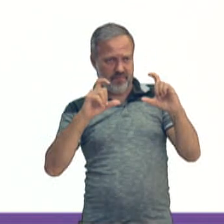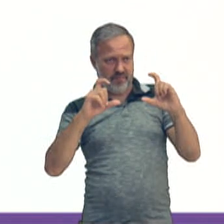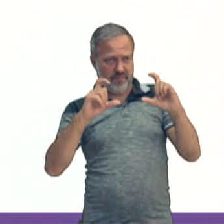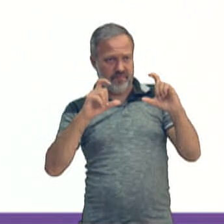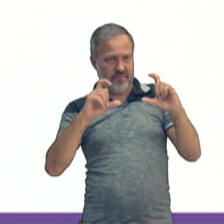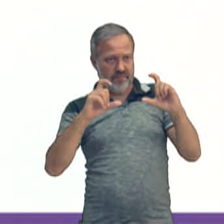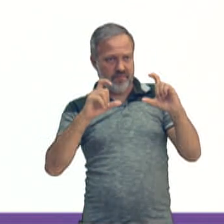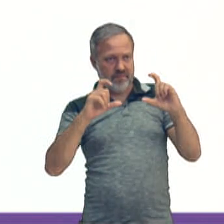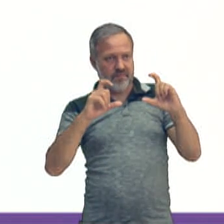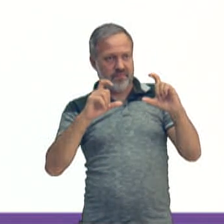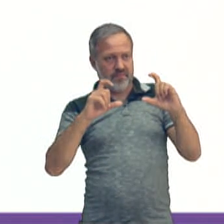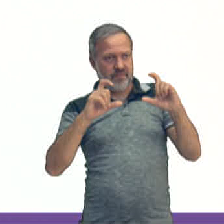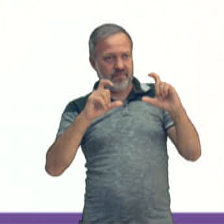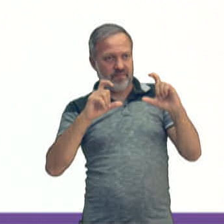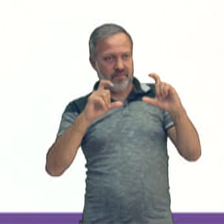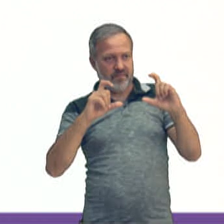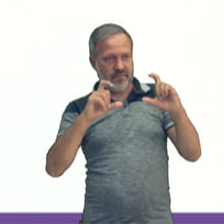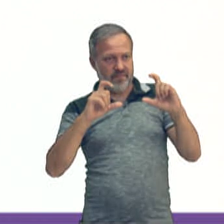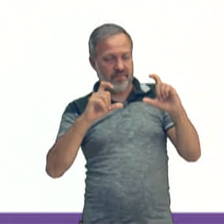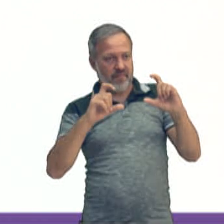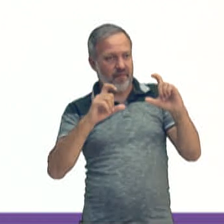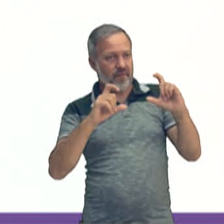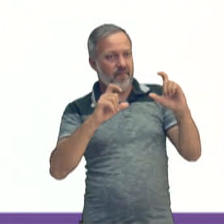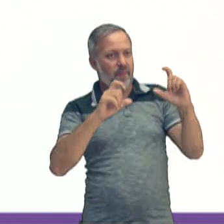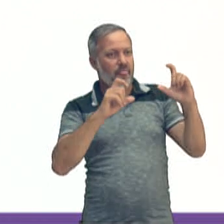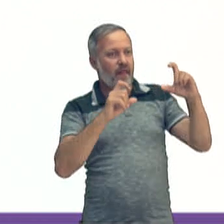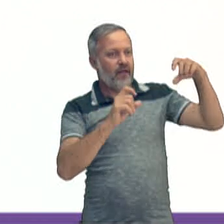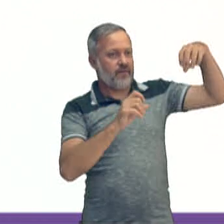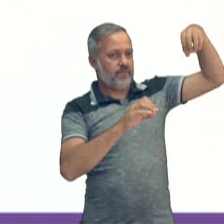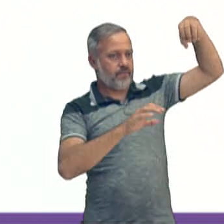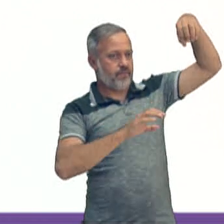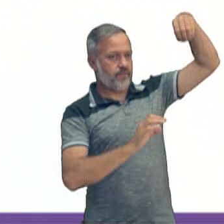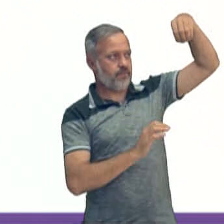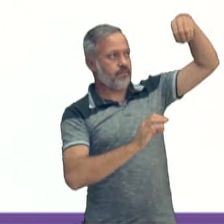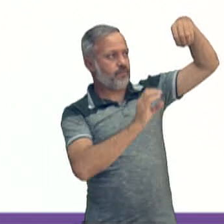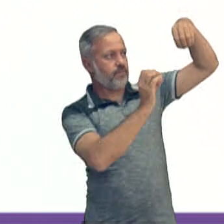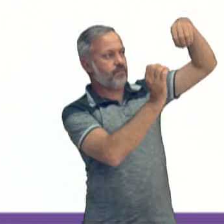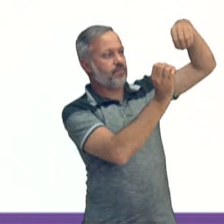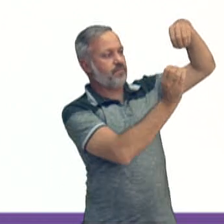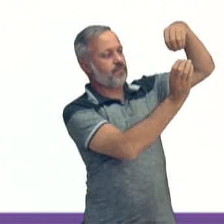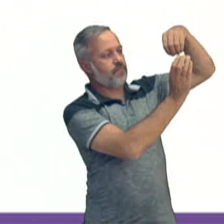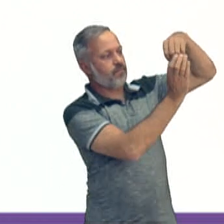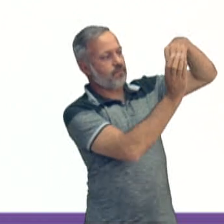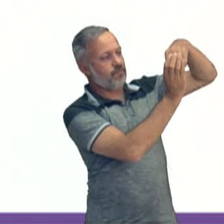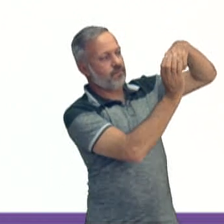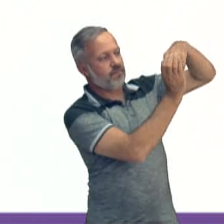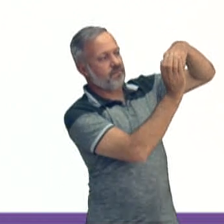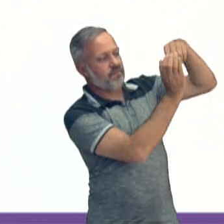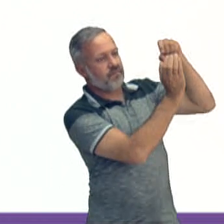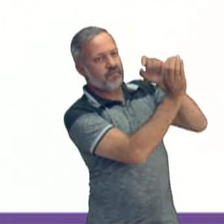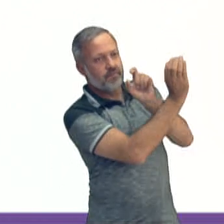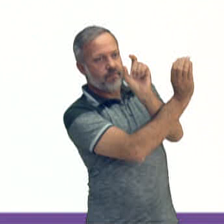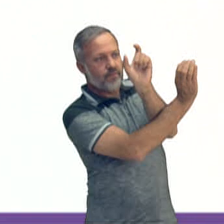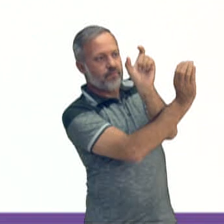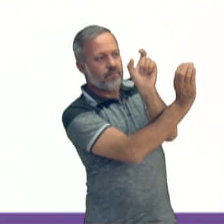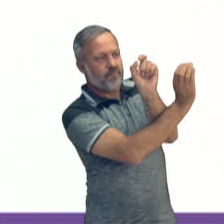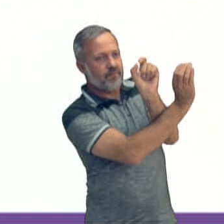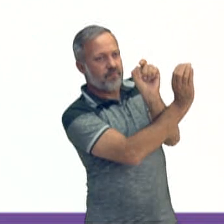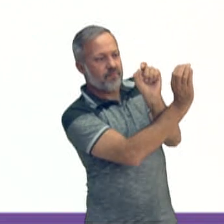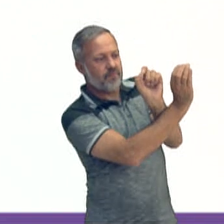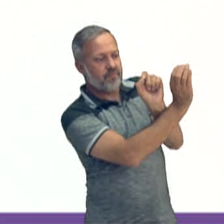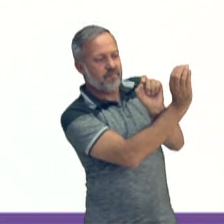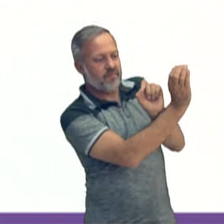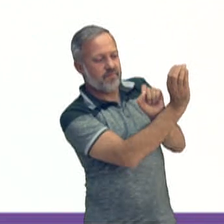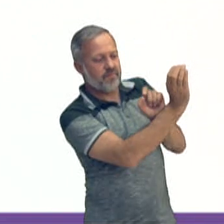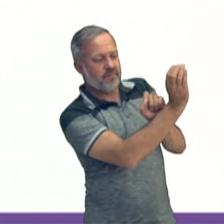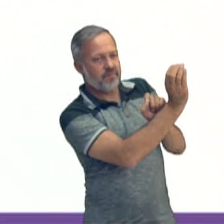engrenagens. Então, a conta longa são 365 dias do ano, do